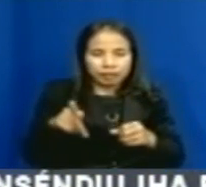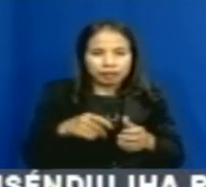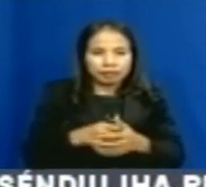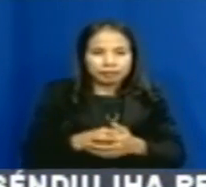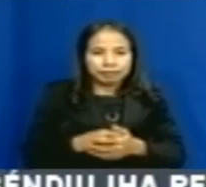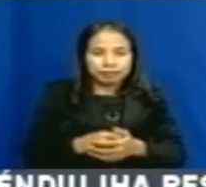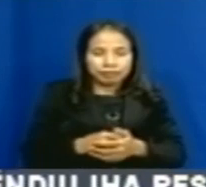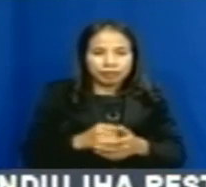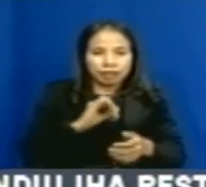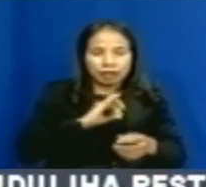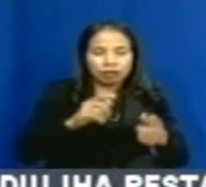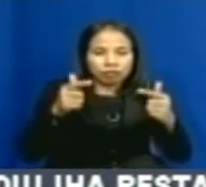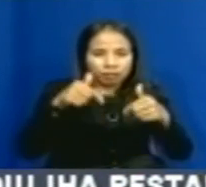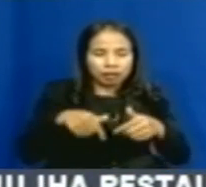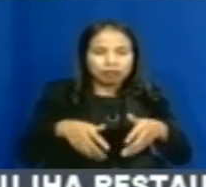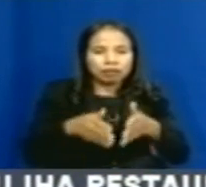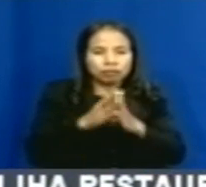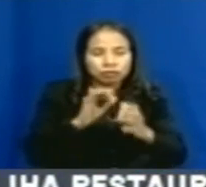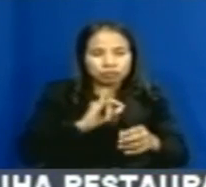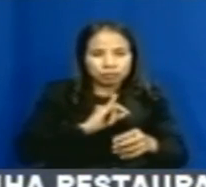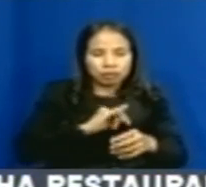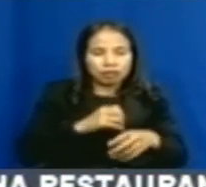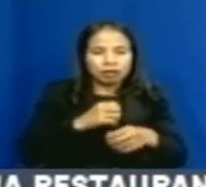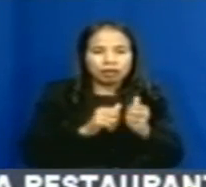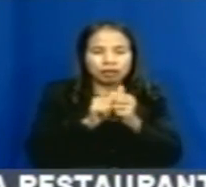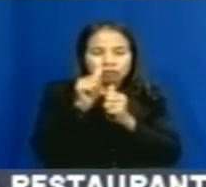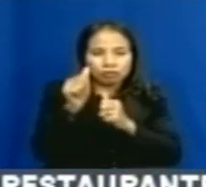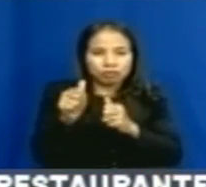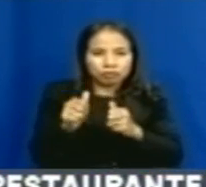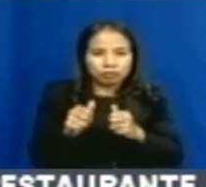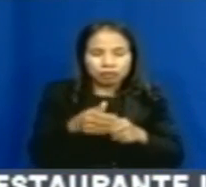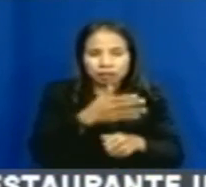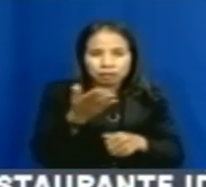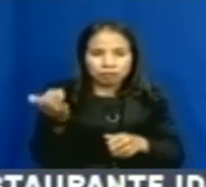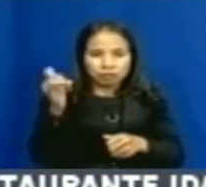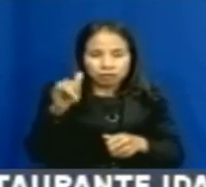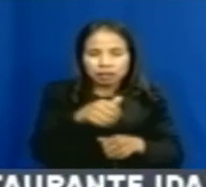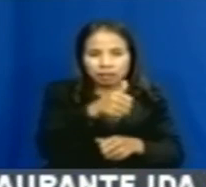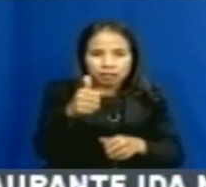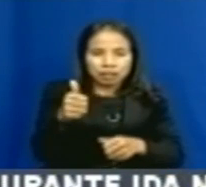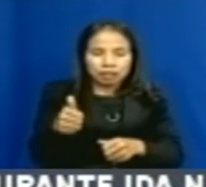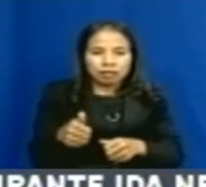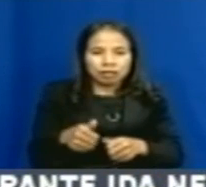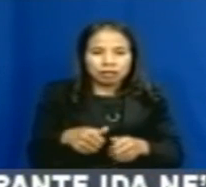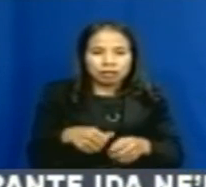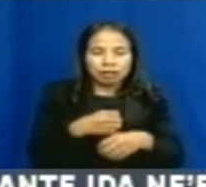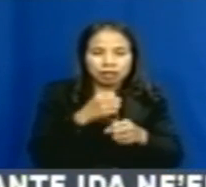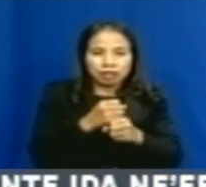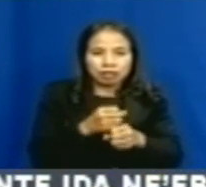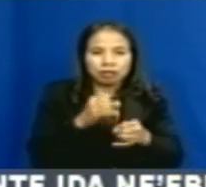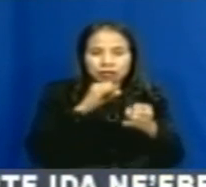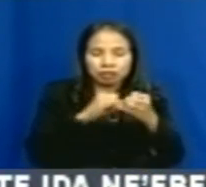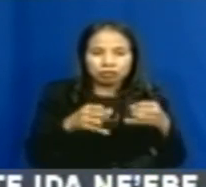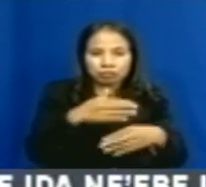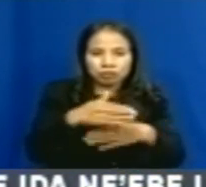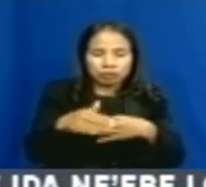mãe, minha funcionária, a dona Toca, quinta bolsa e da vida, mas conquistará-se, vivos e